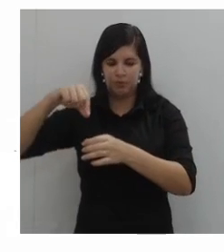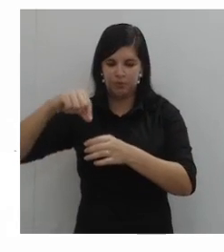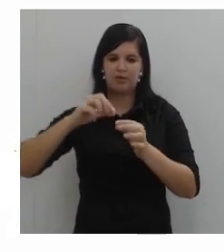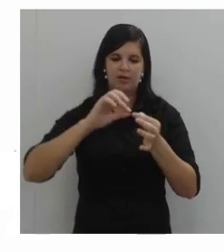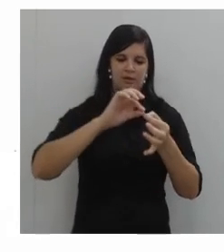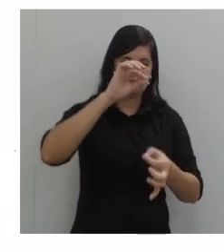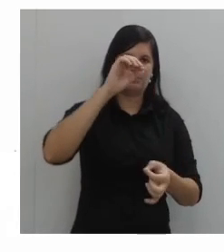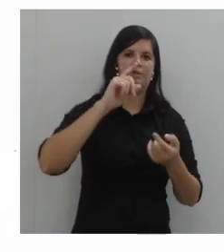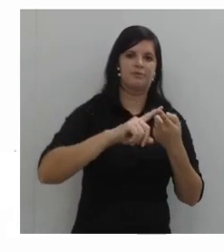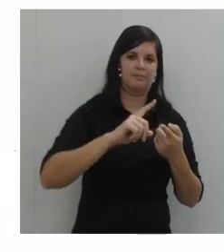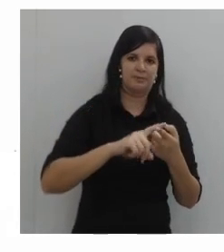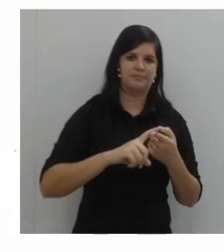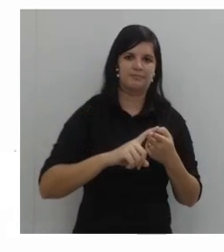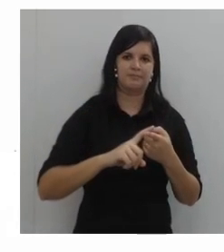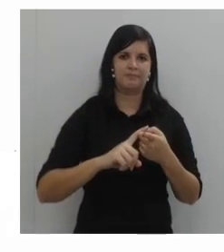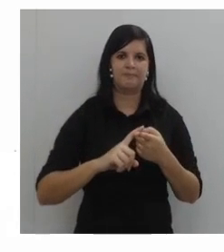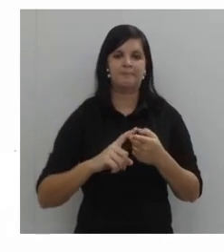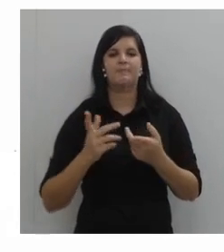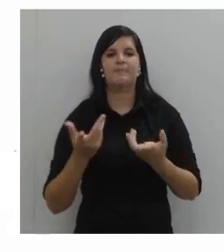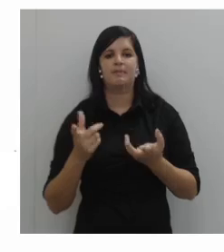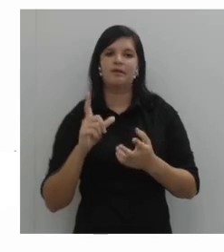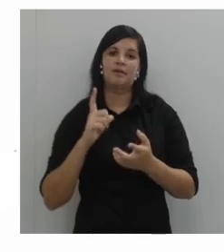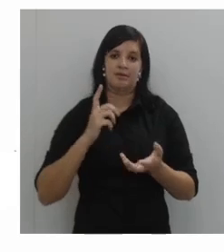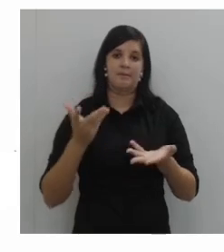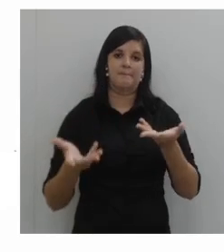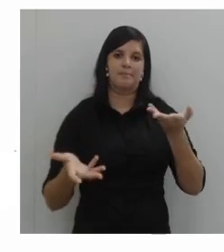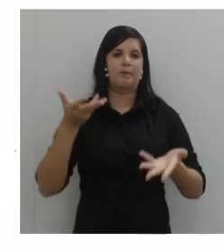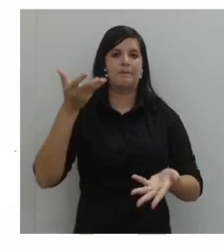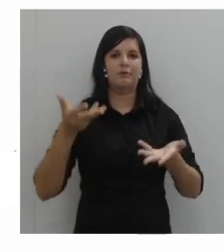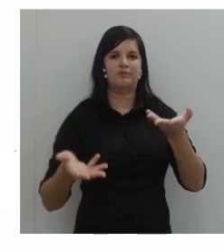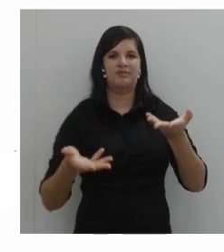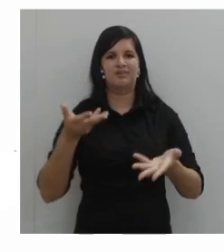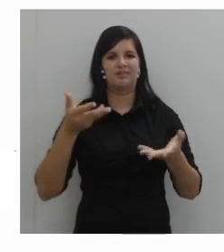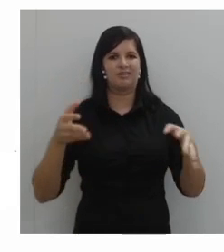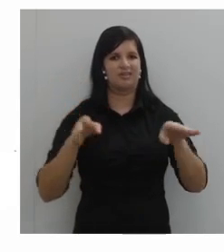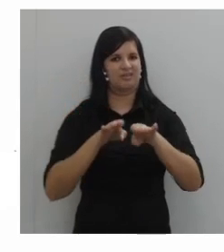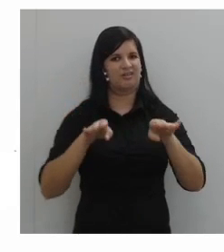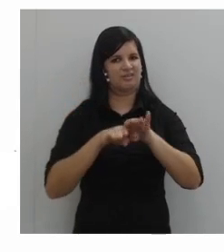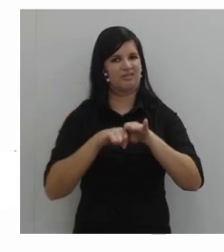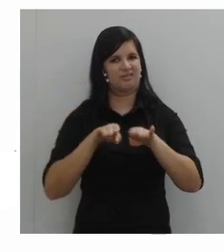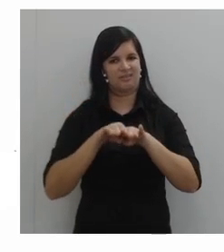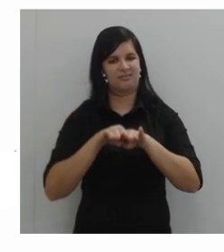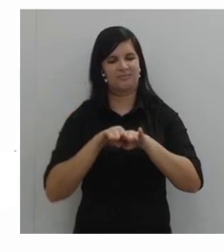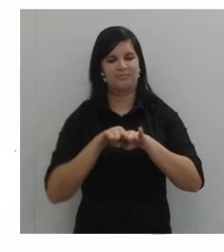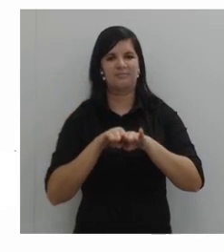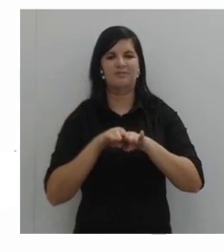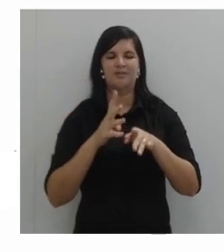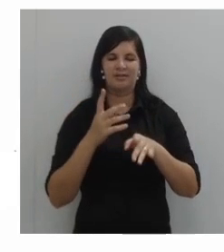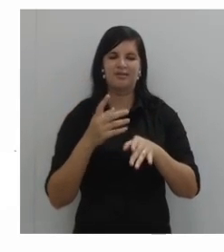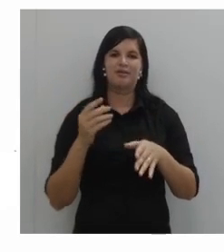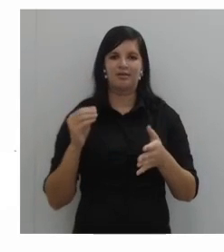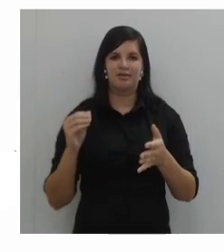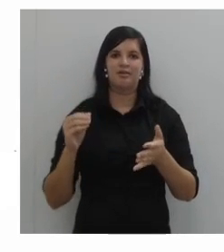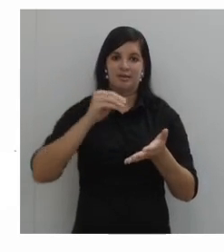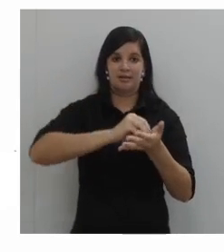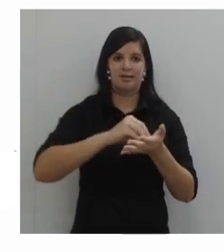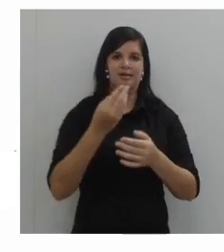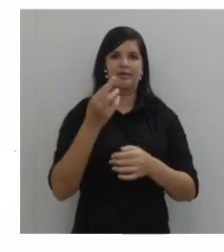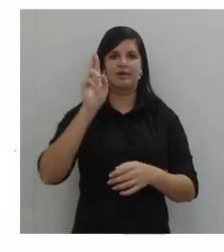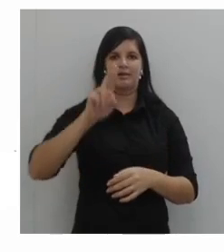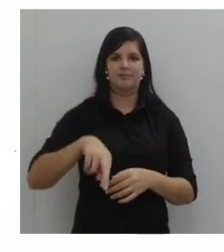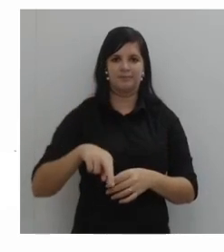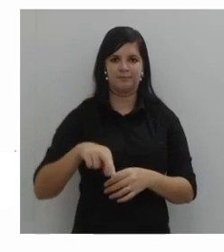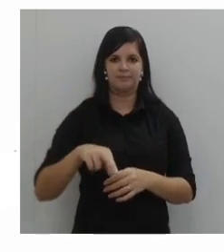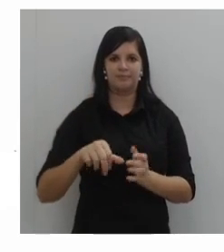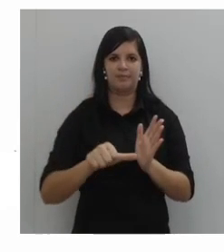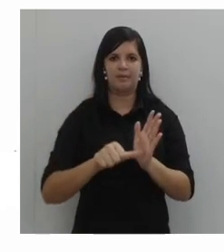Então, está acontecendo isso. Então, nós temos aí uma proporcionalidade. Então, vamos montar aqui a nossa razão. A nossa razão, a